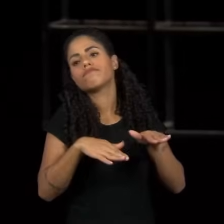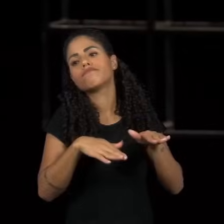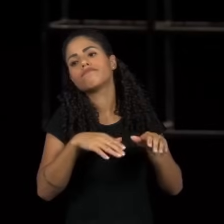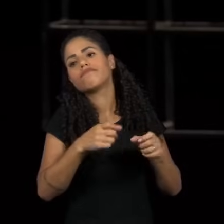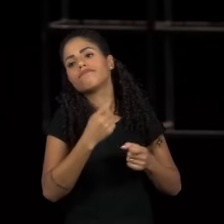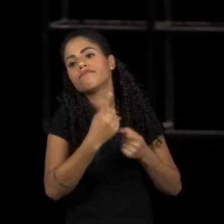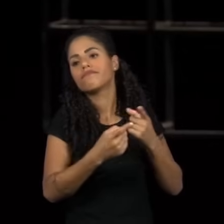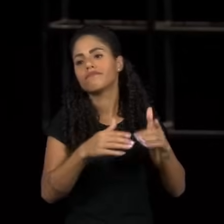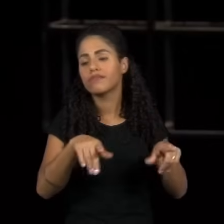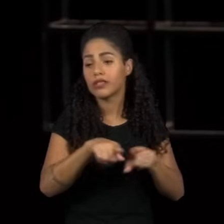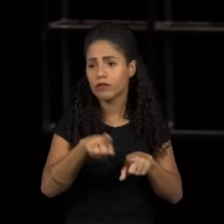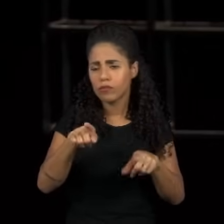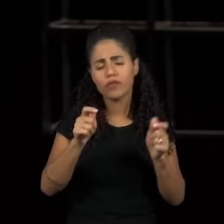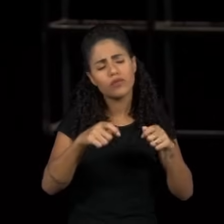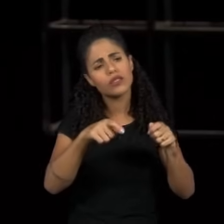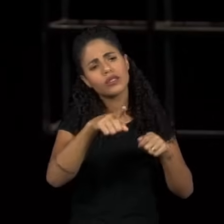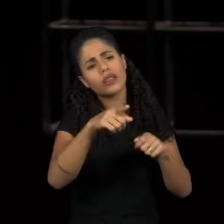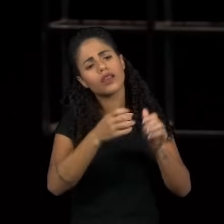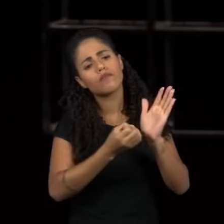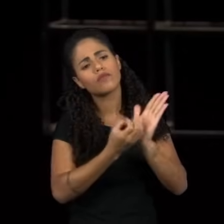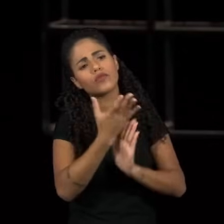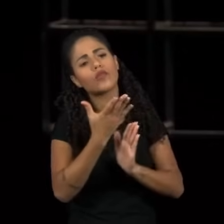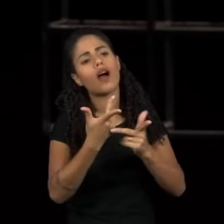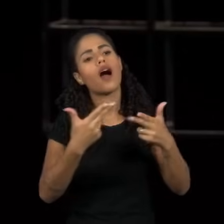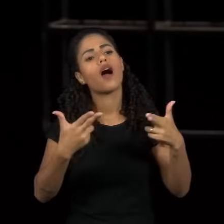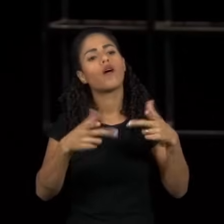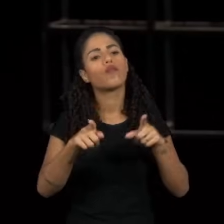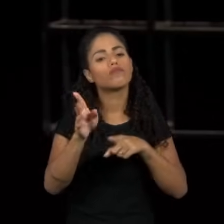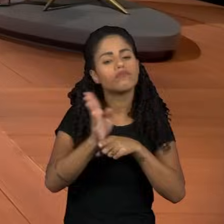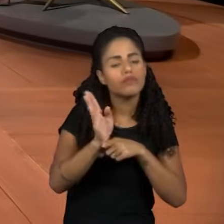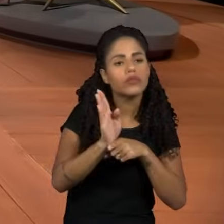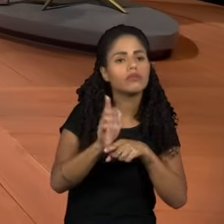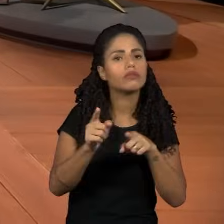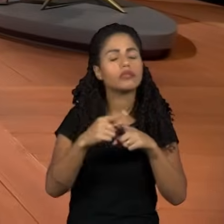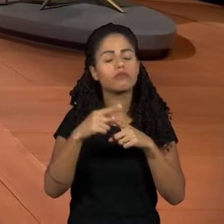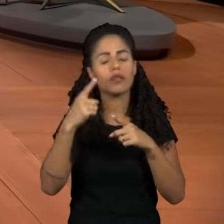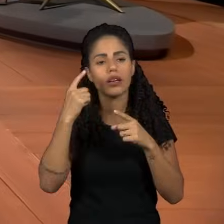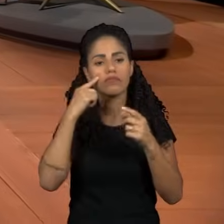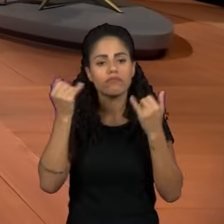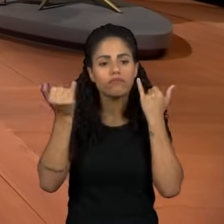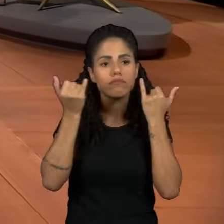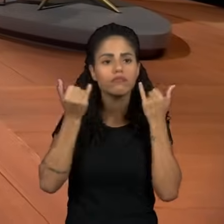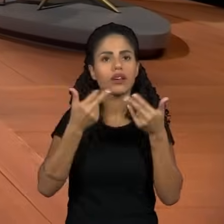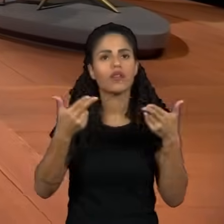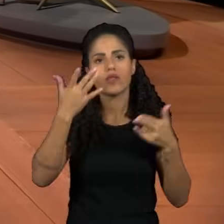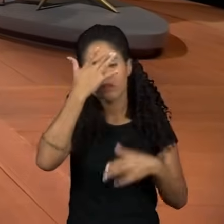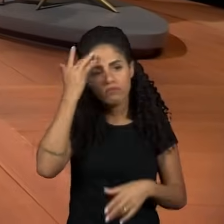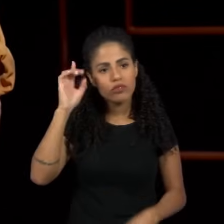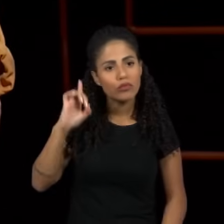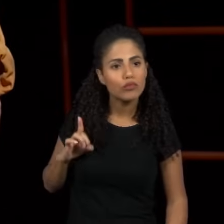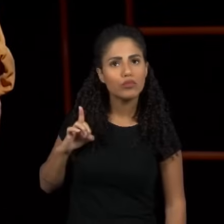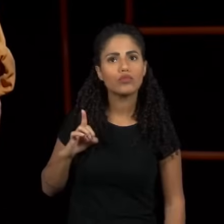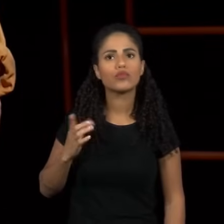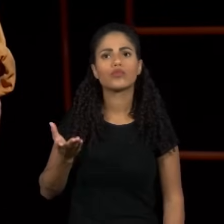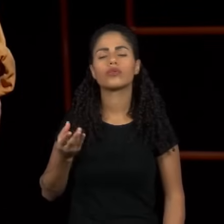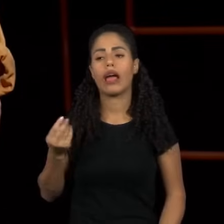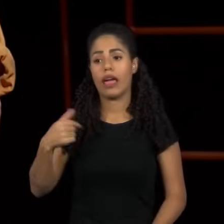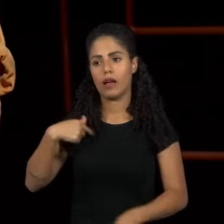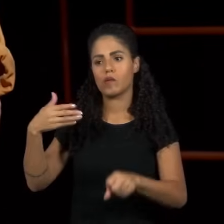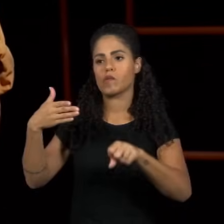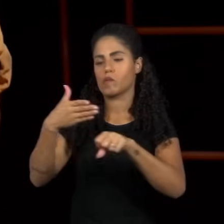acabou fazendo alguns filmes, muitas vezes aí iludida pelas narrativas de alguns diretores. Participei